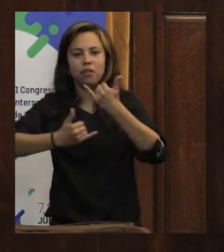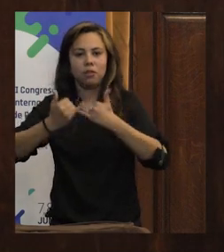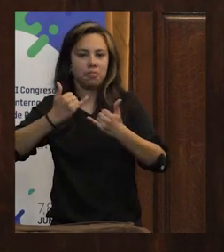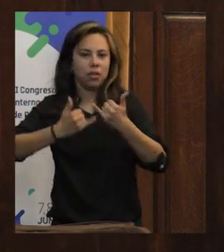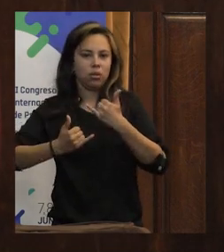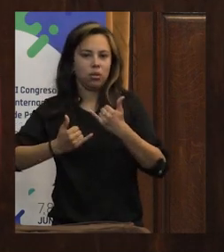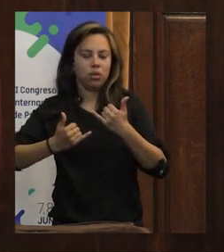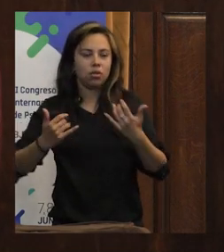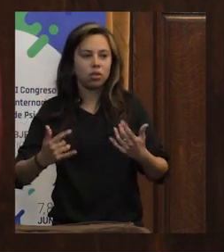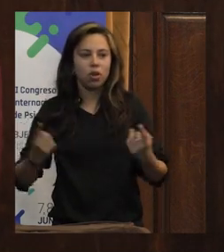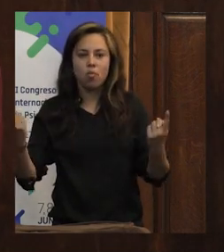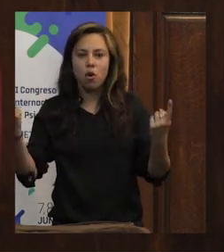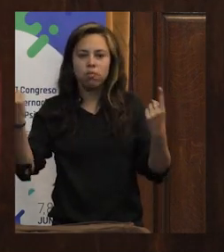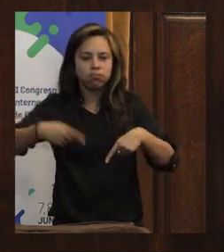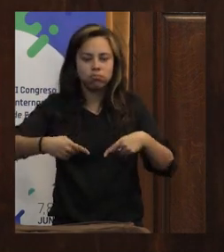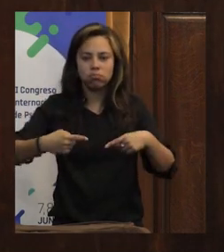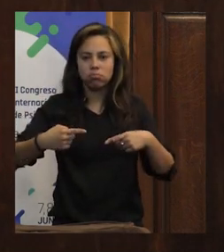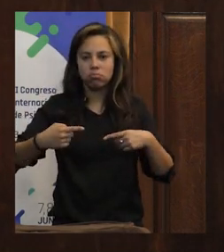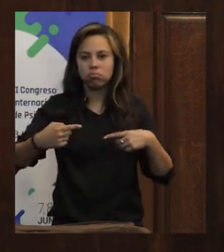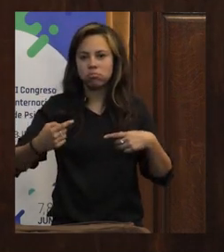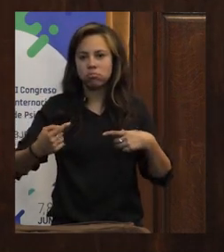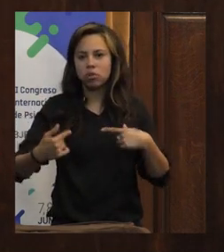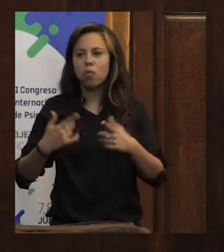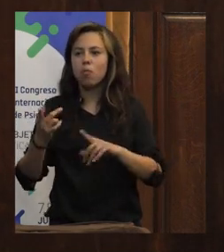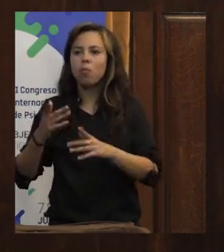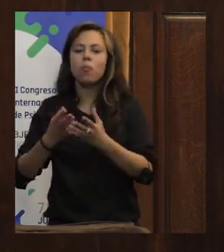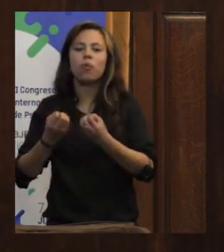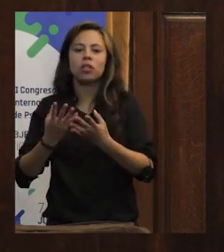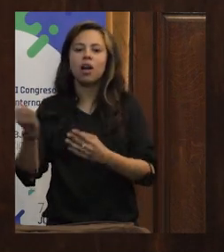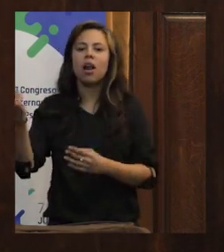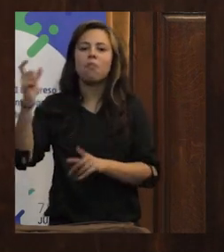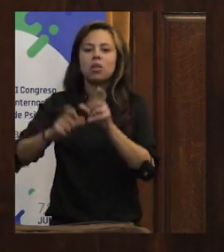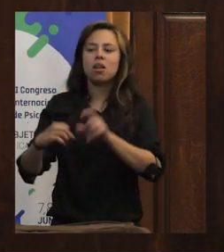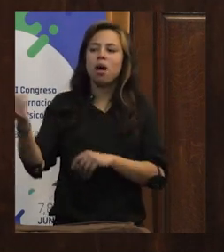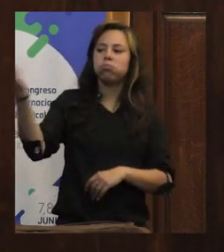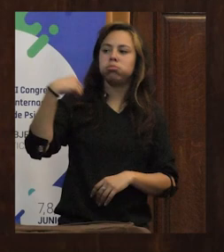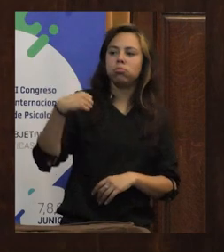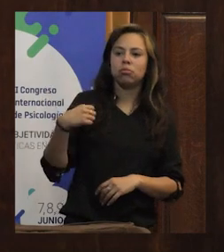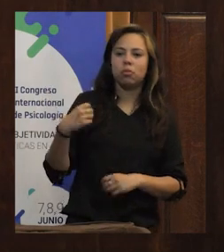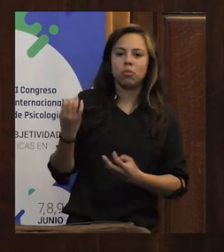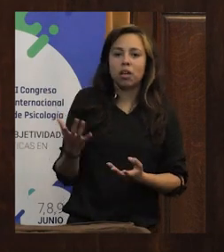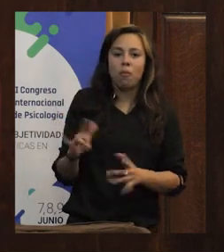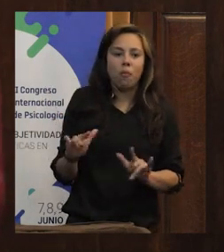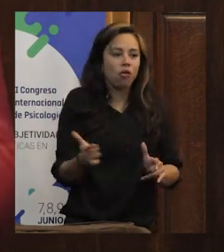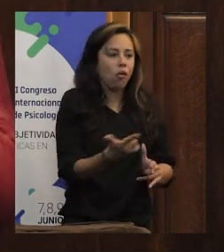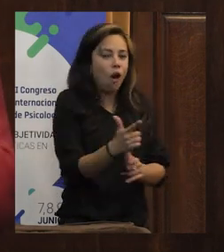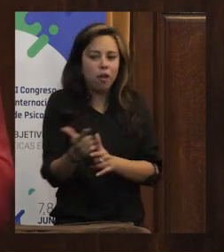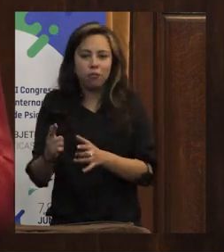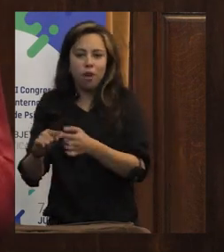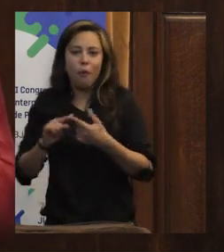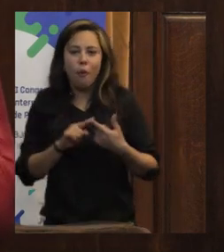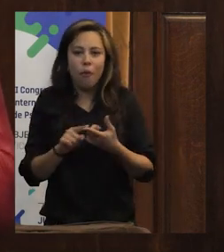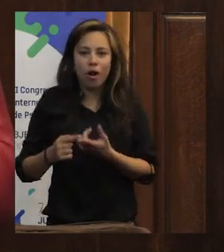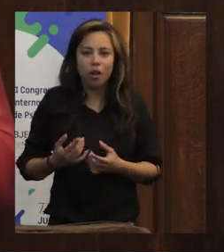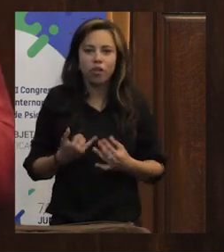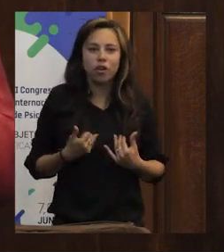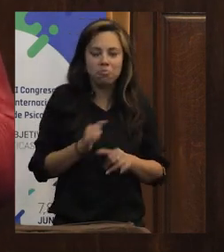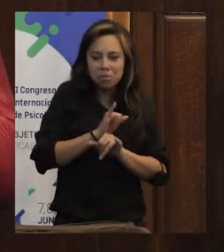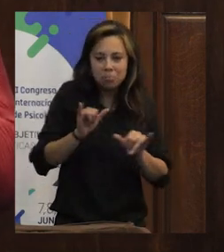por isso que eu quis sublinhar muito esta relação entre, né,